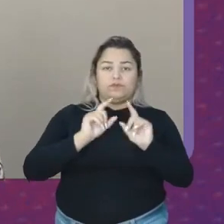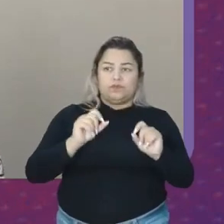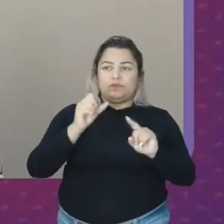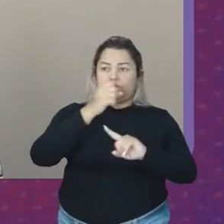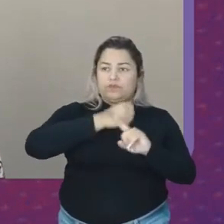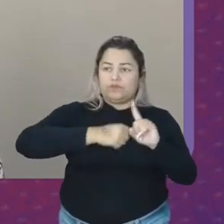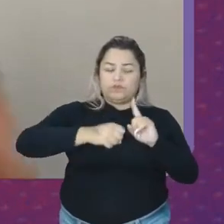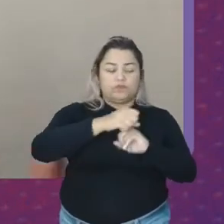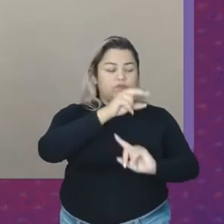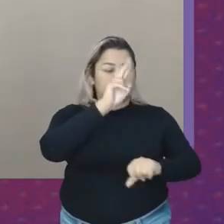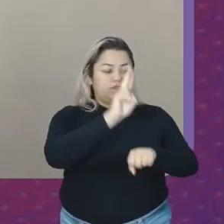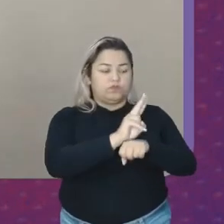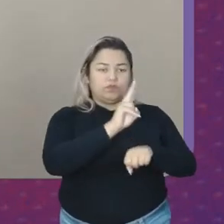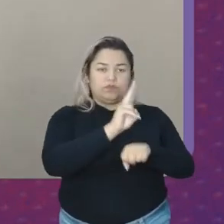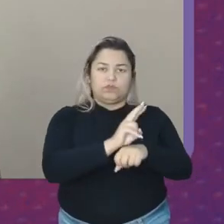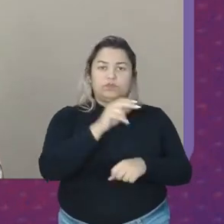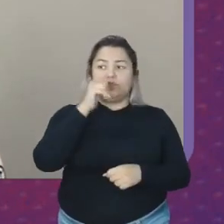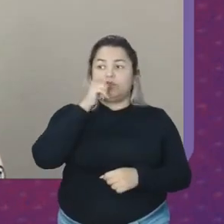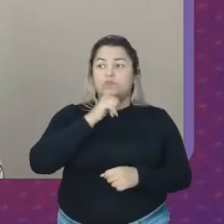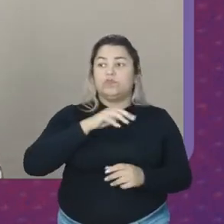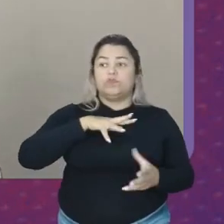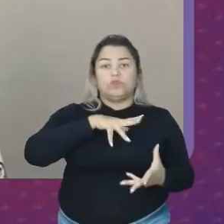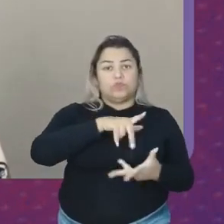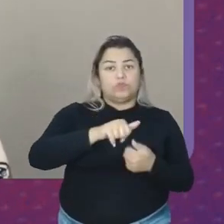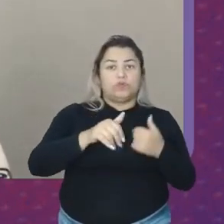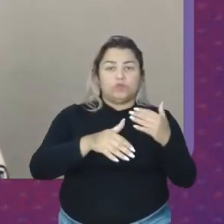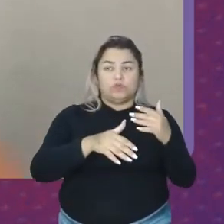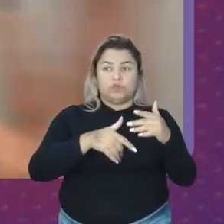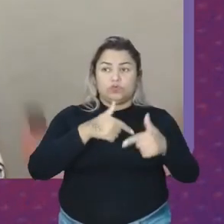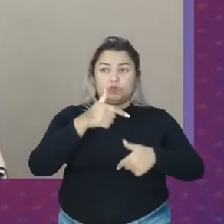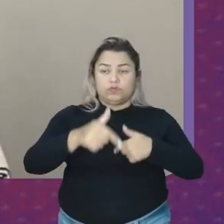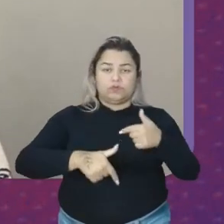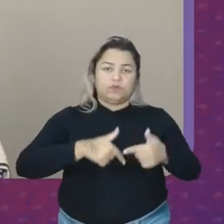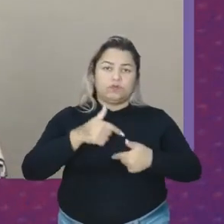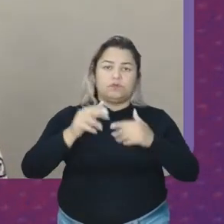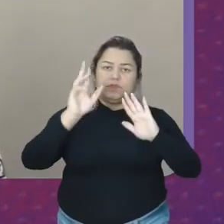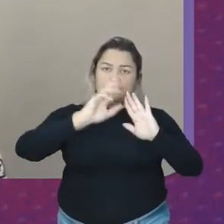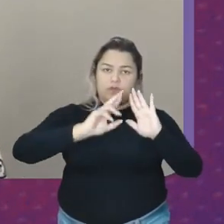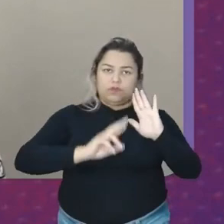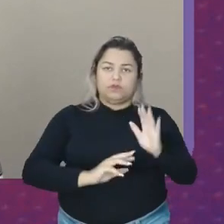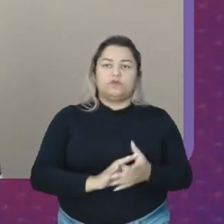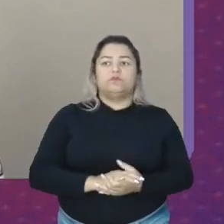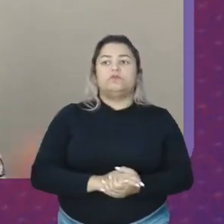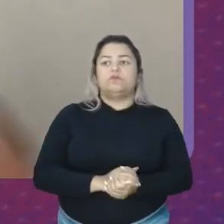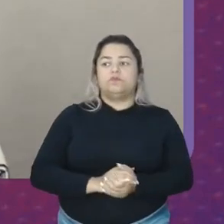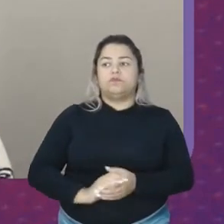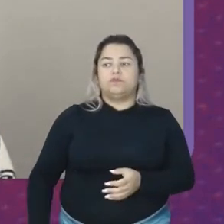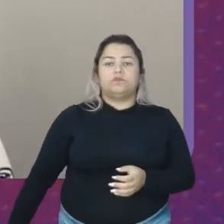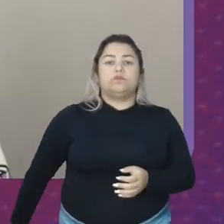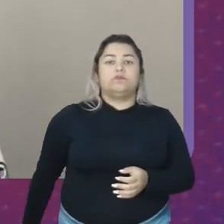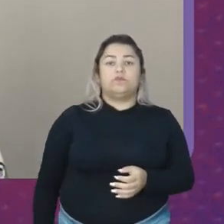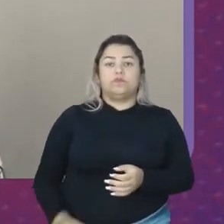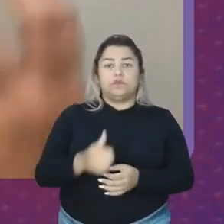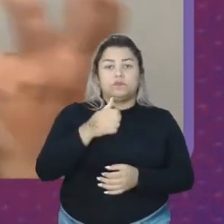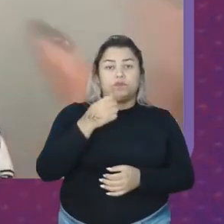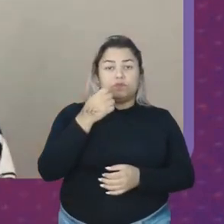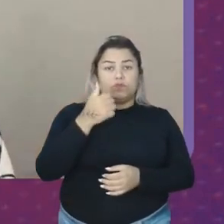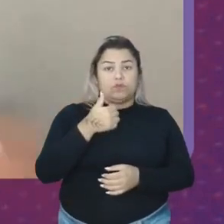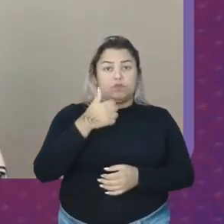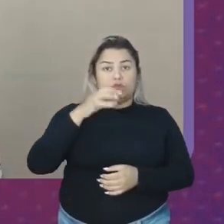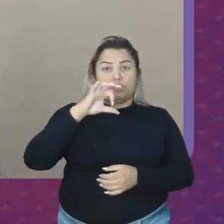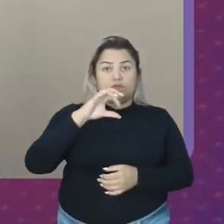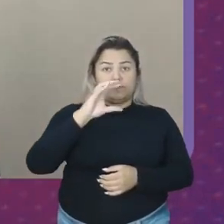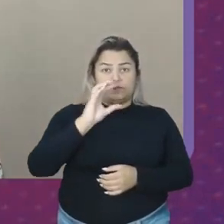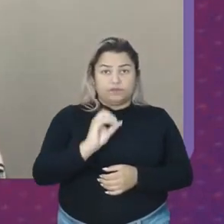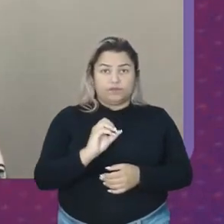para proteger as mulheres no mundo do trabalho, regulamentando a Convenção 90 da OIT, enviada